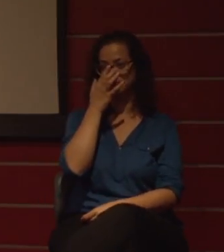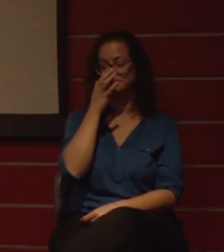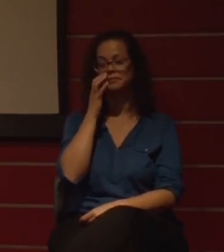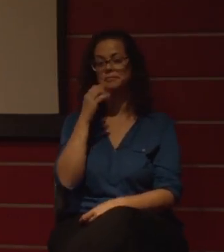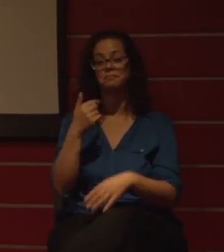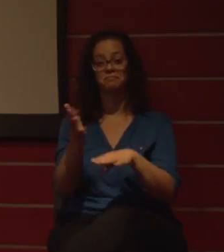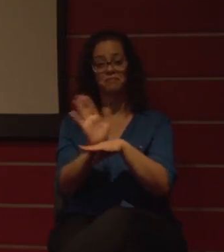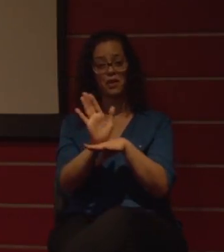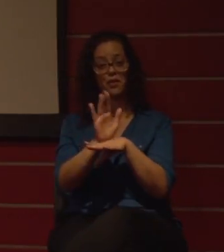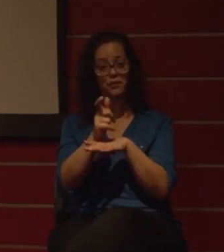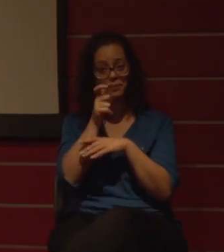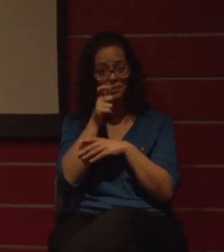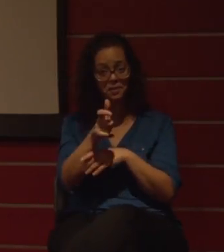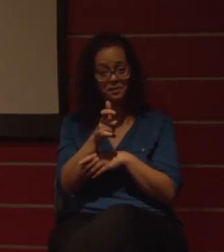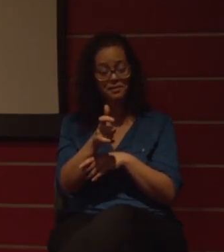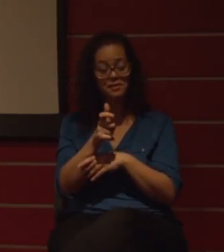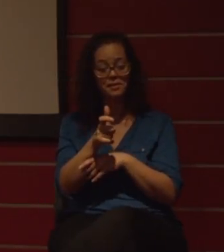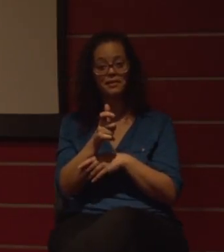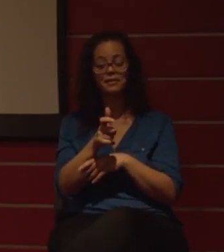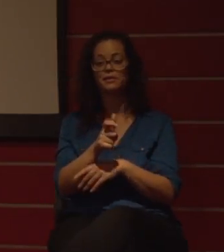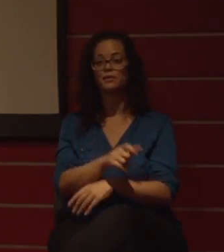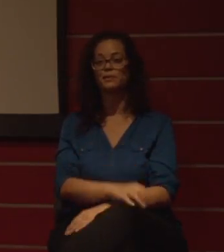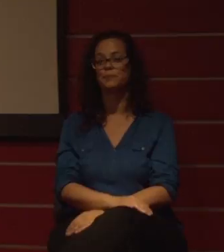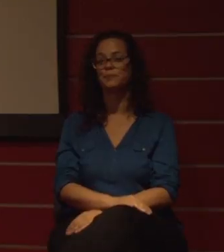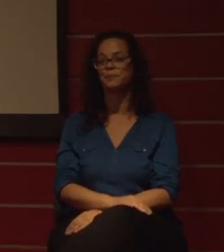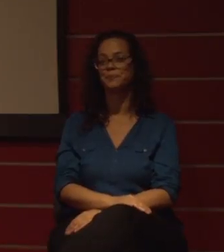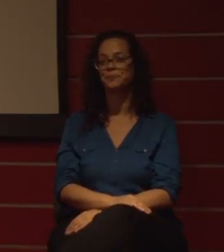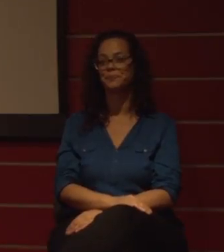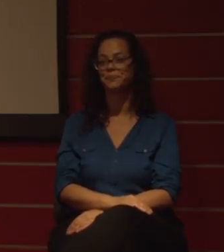é filme bem interessante né